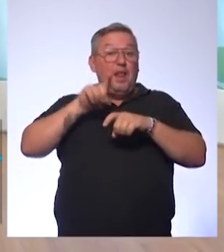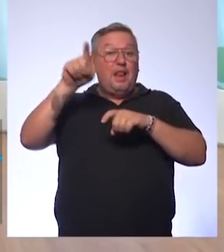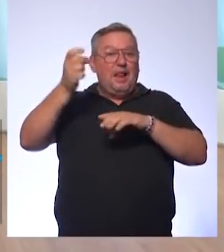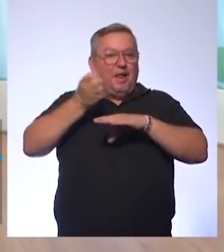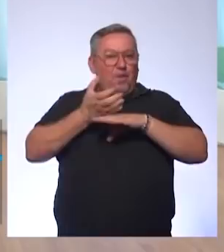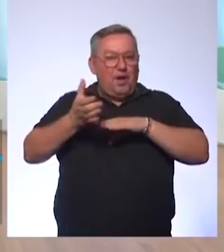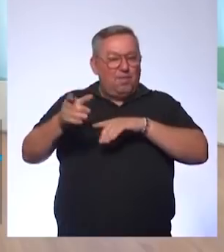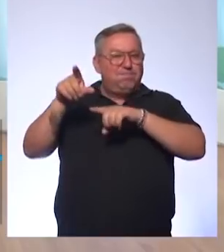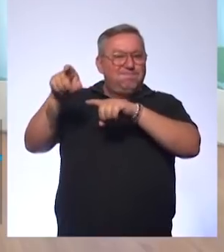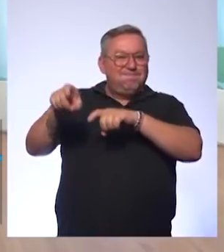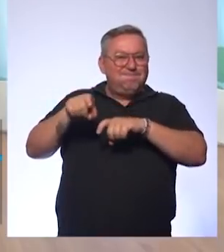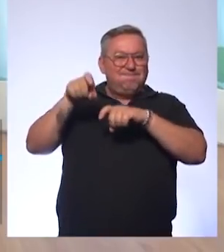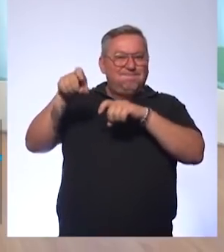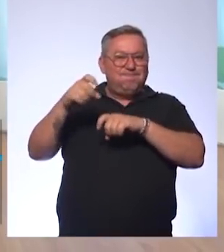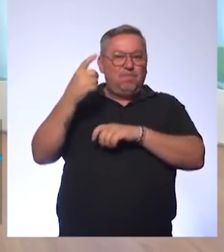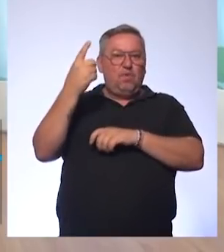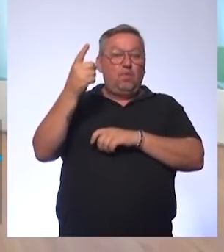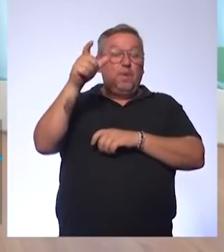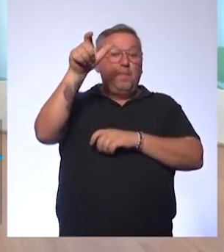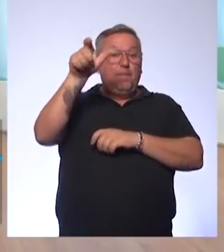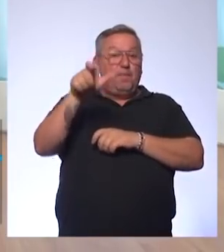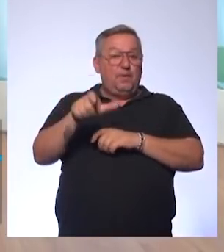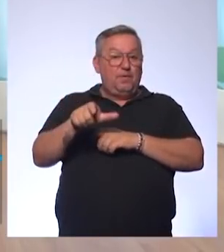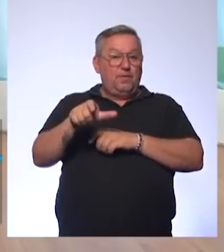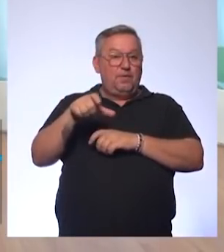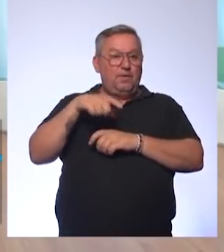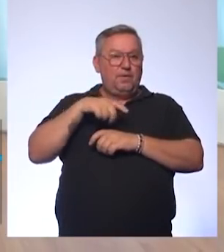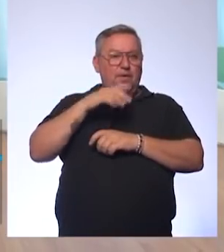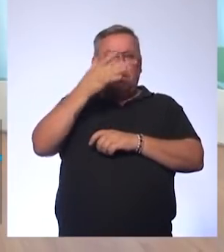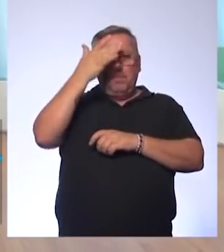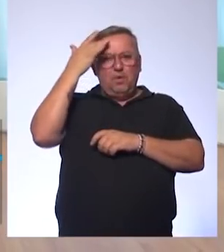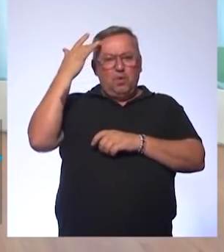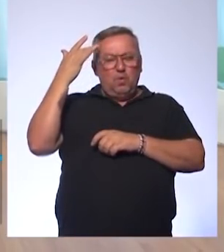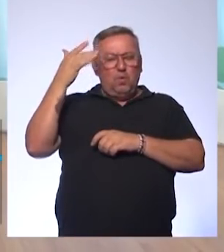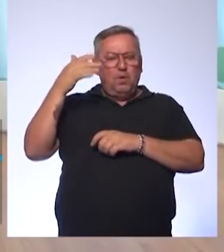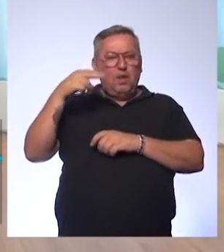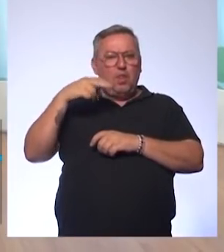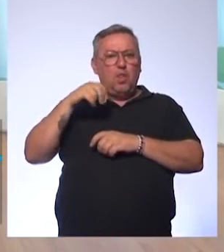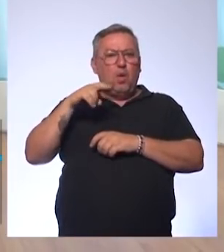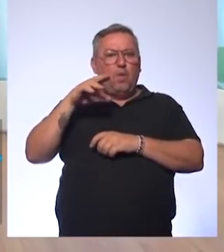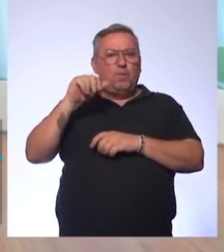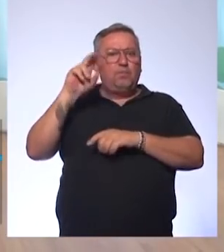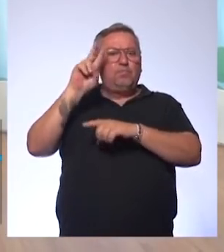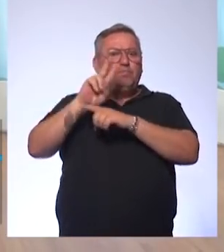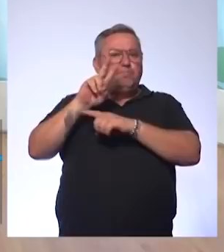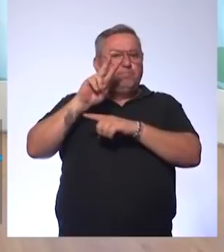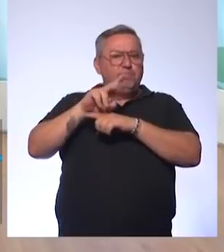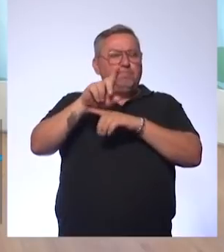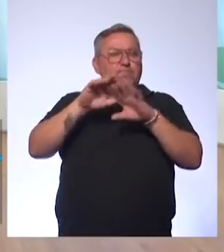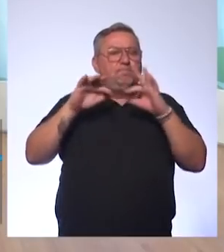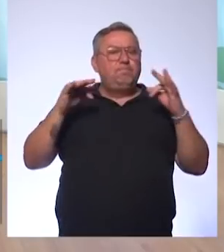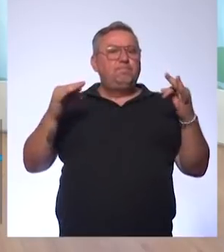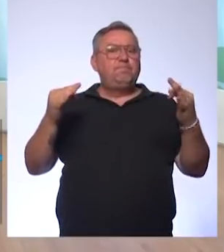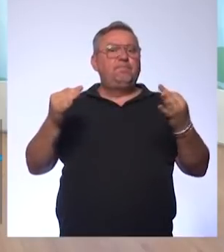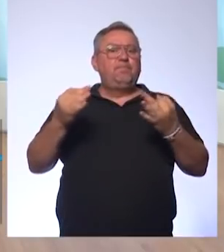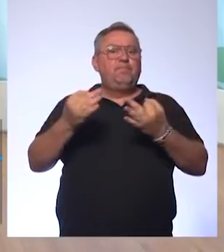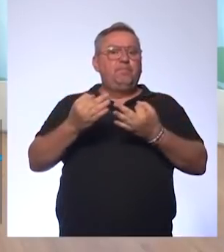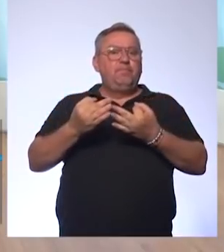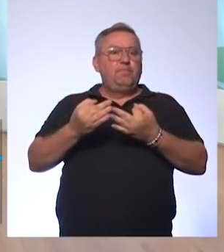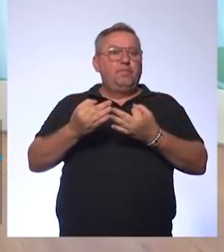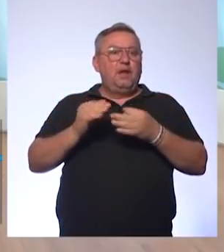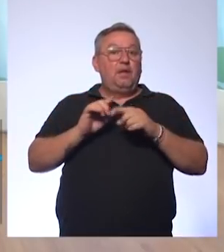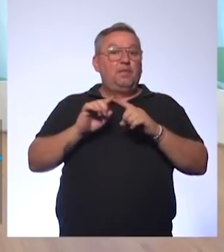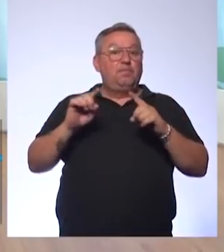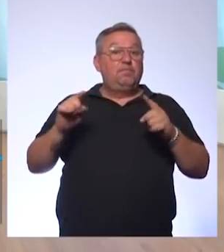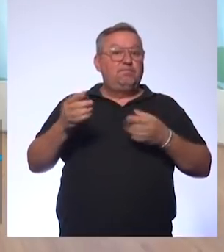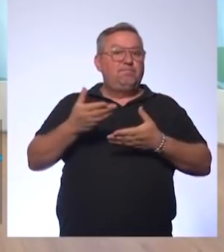campo, tem uma pessoa, tem um nobre lá que está disposto a proteger você e sua família. Mas, em